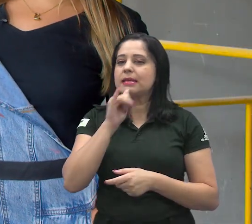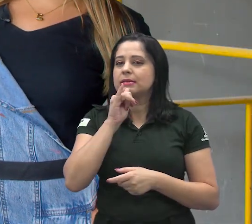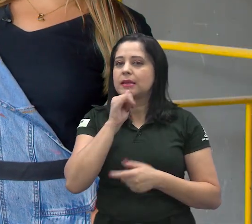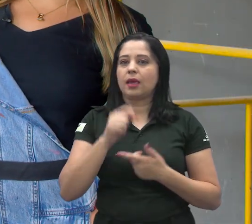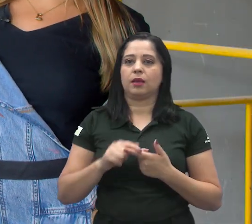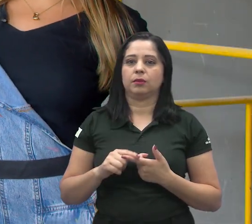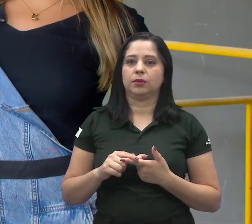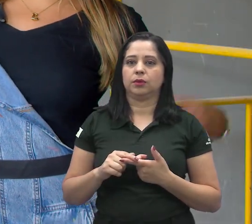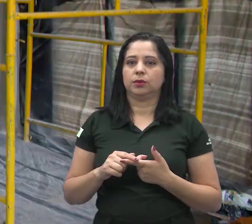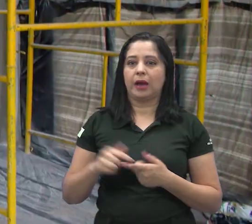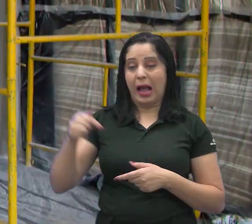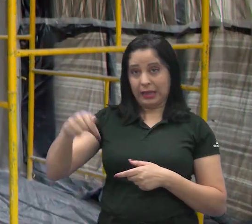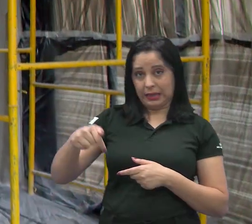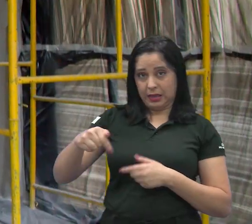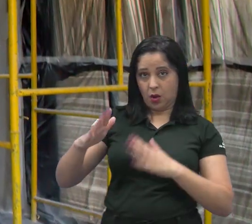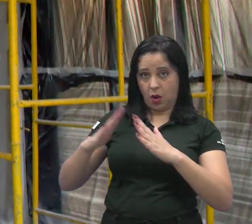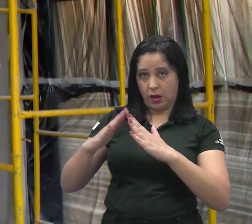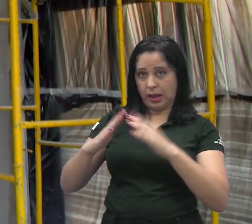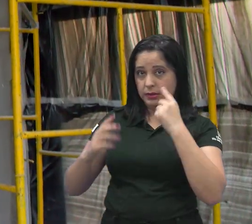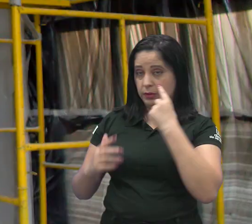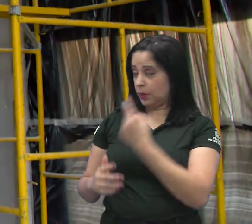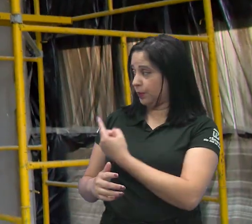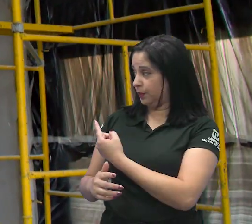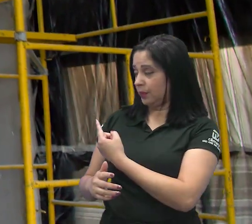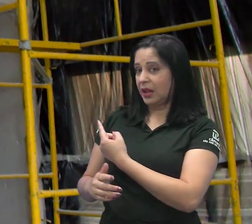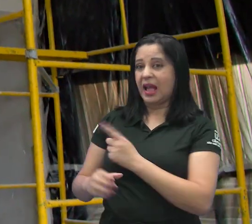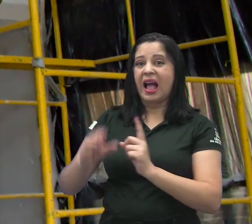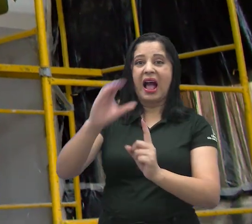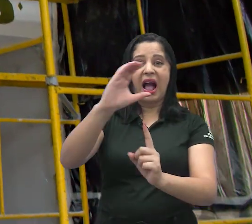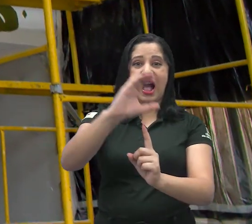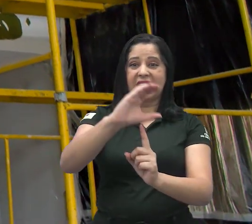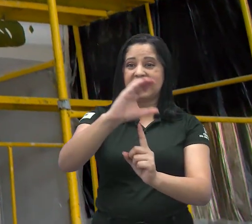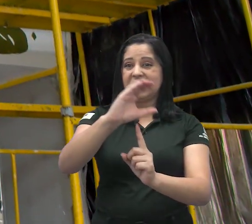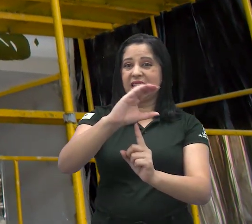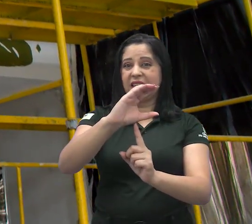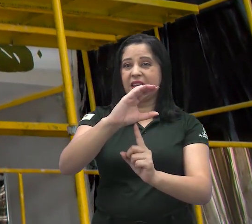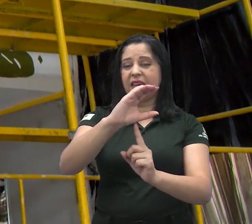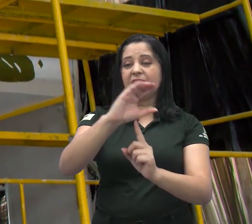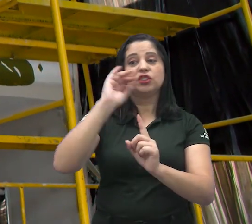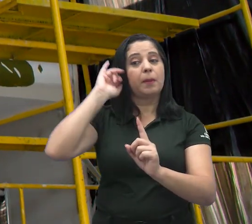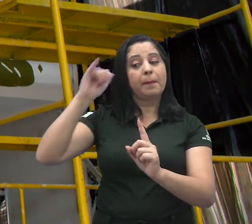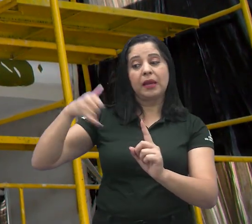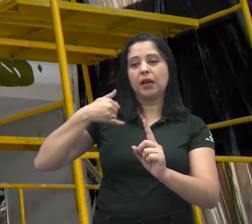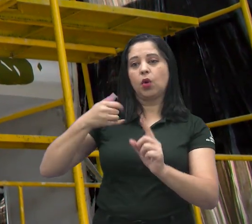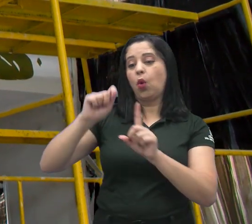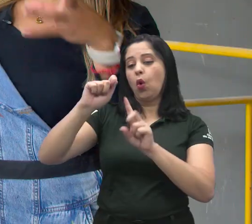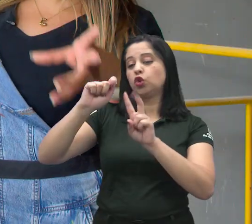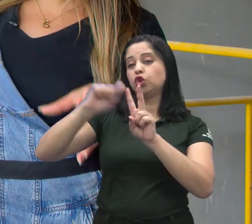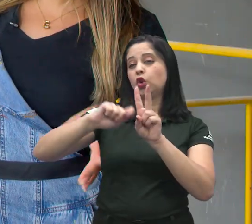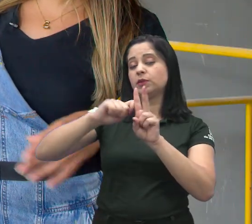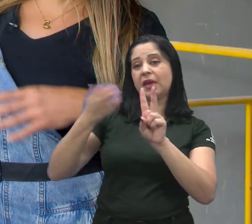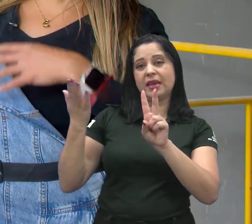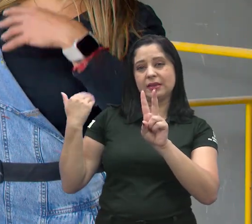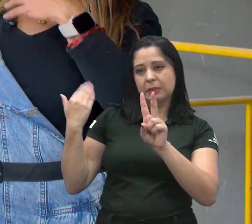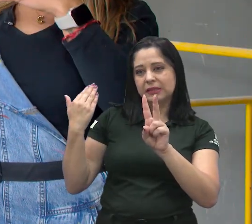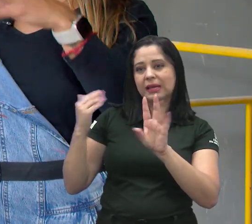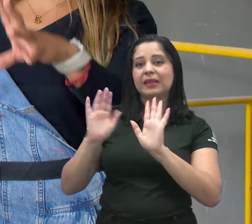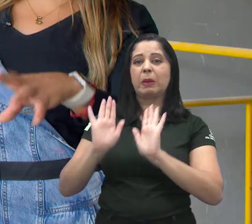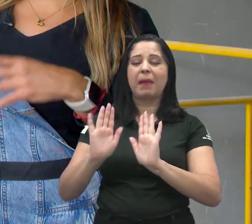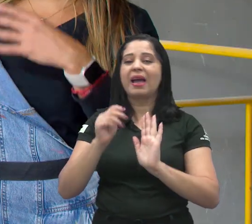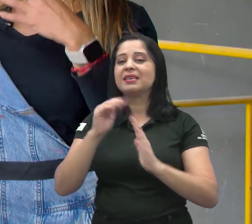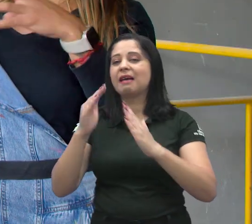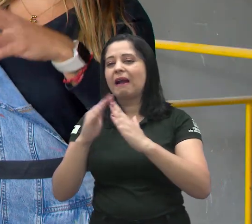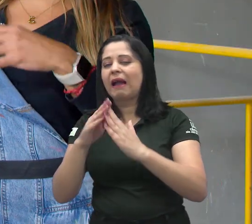exemplo, esse mural especificamente, a cliente tinha entrado em contato comigo há uns 2 meses atrás. Mas como estava em fase de obras,